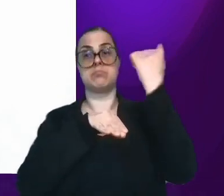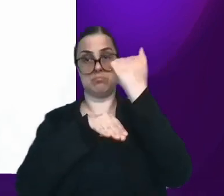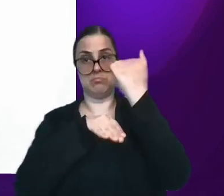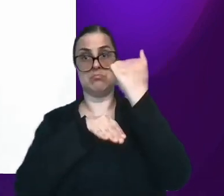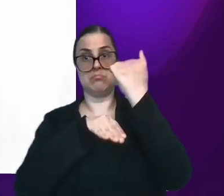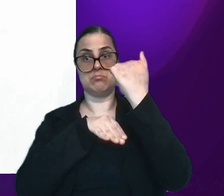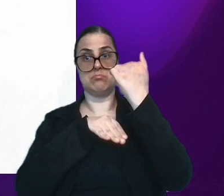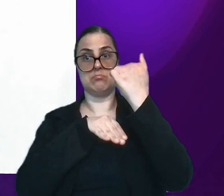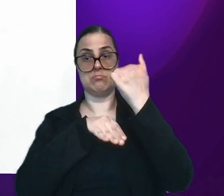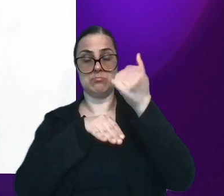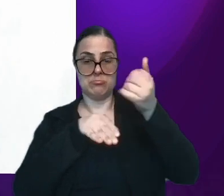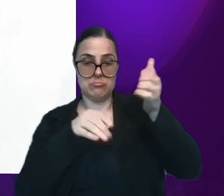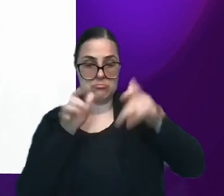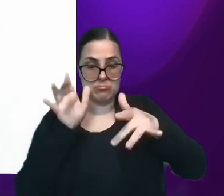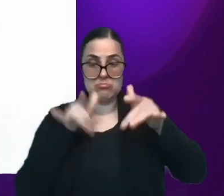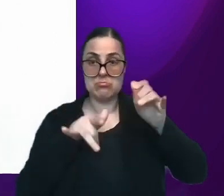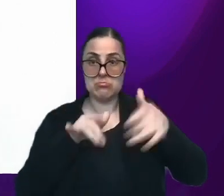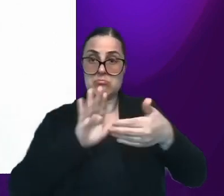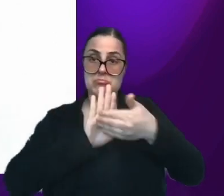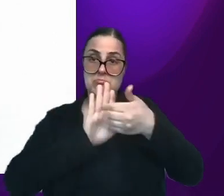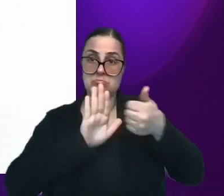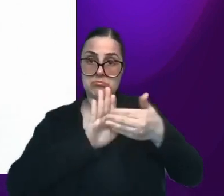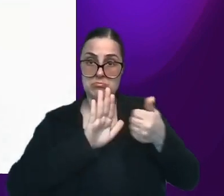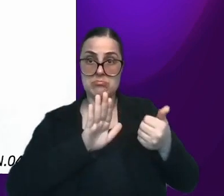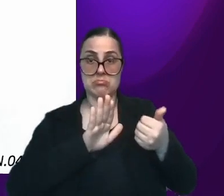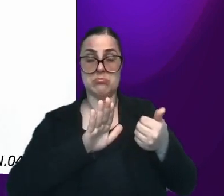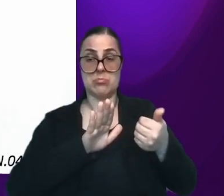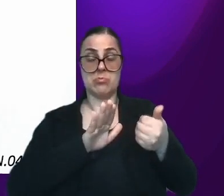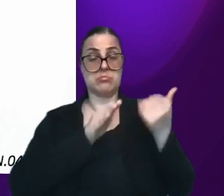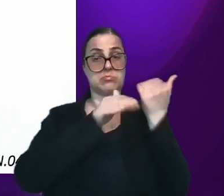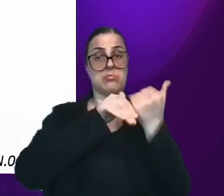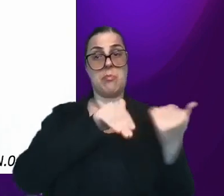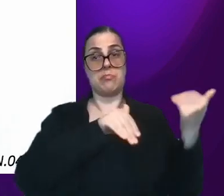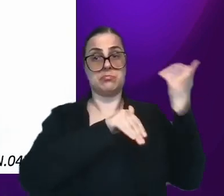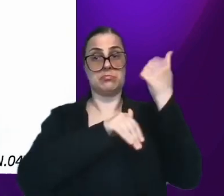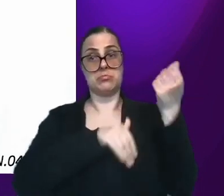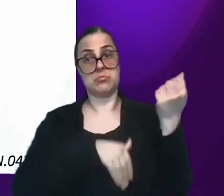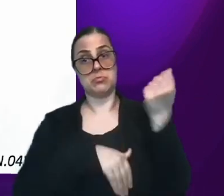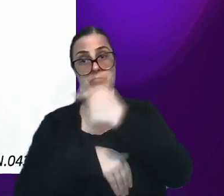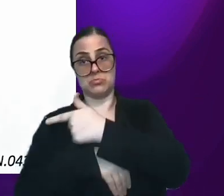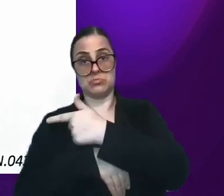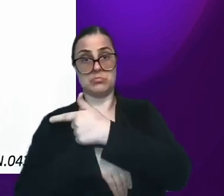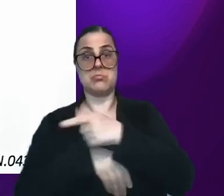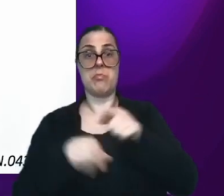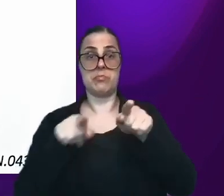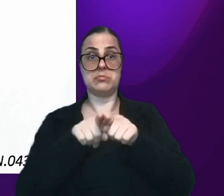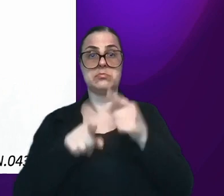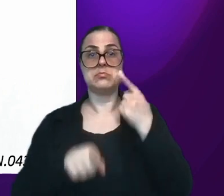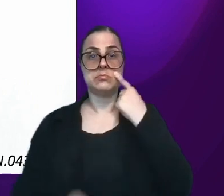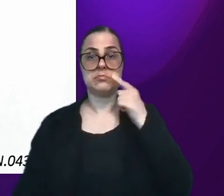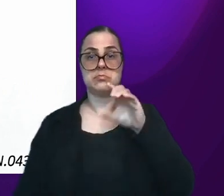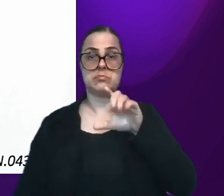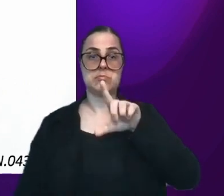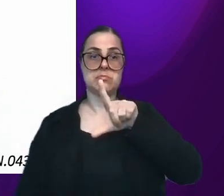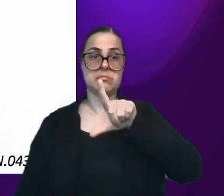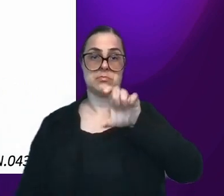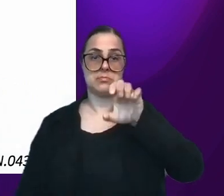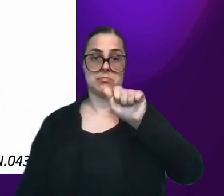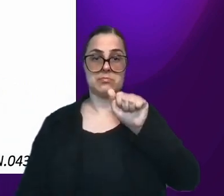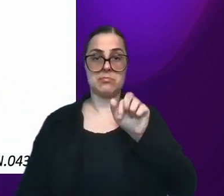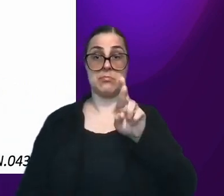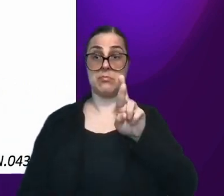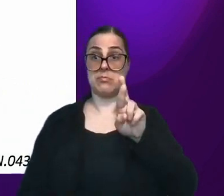solutos em relação às demais terapias. E quando a gente avalia aqui o clearance, extrapola clearance